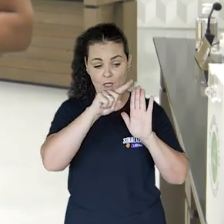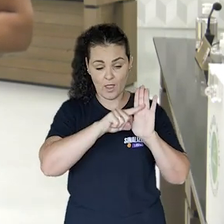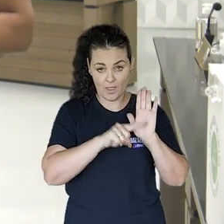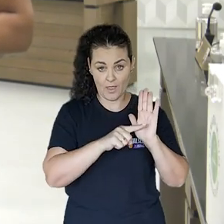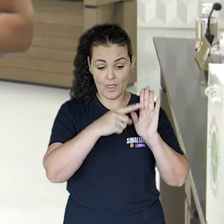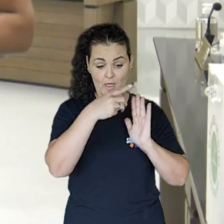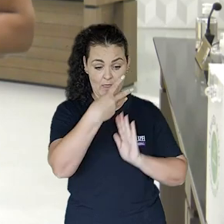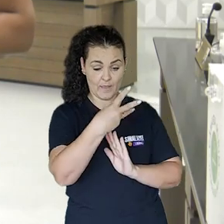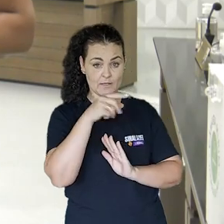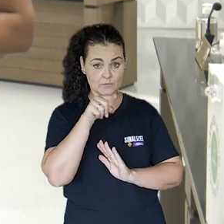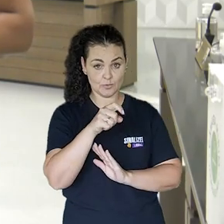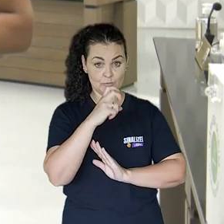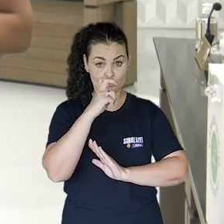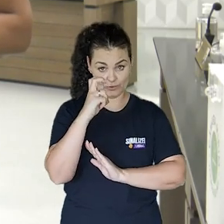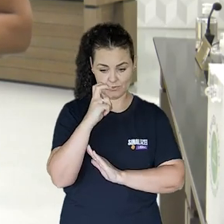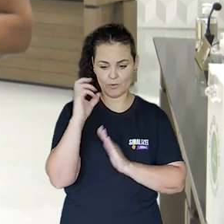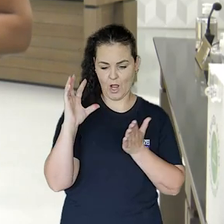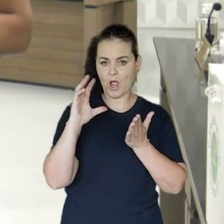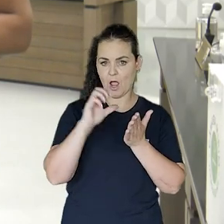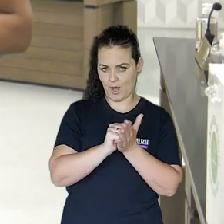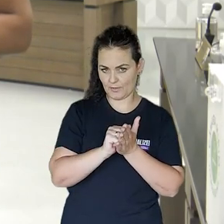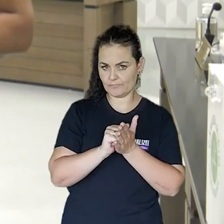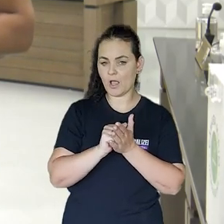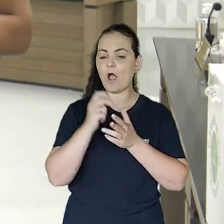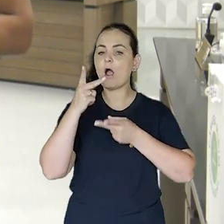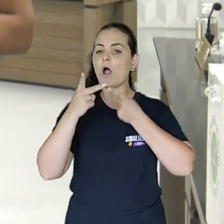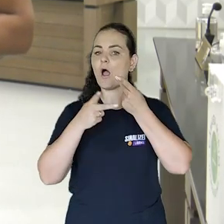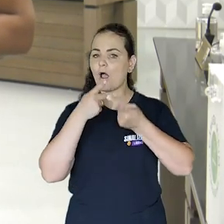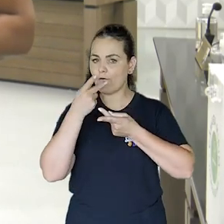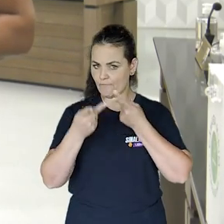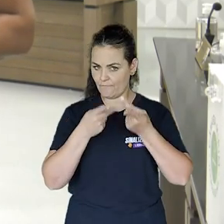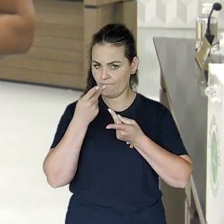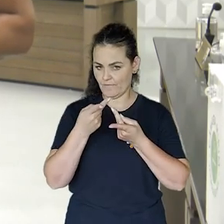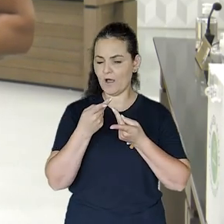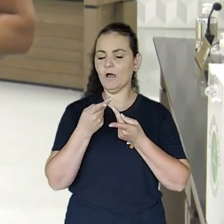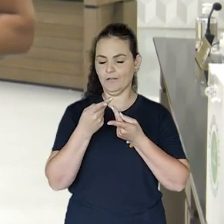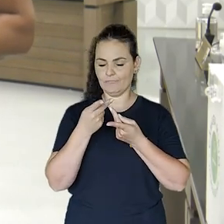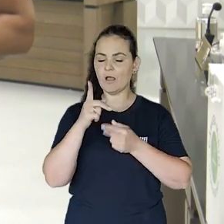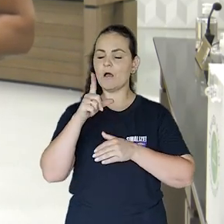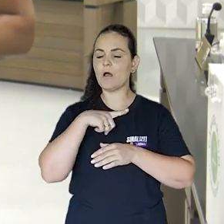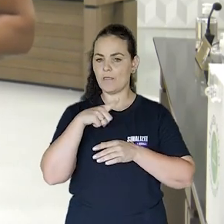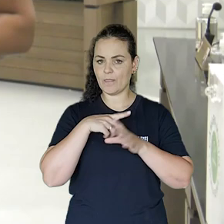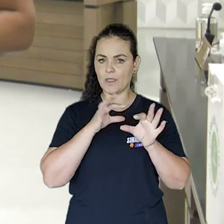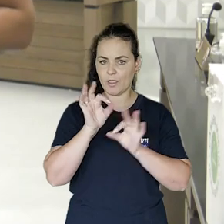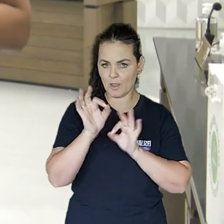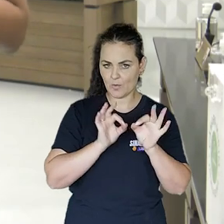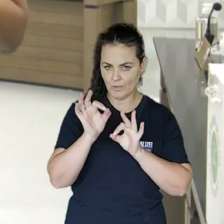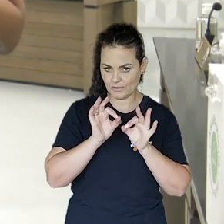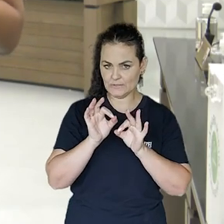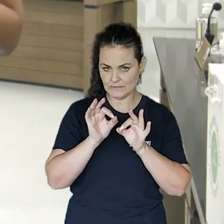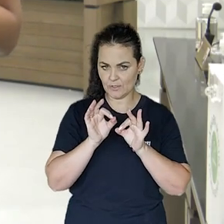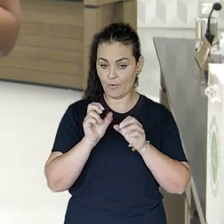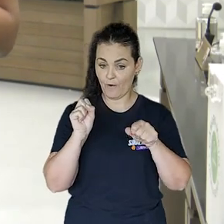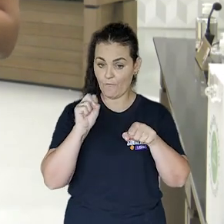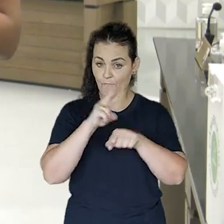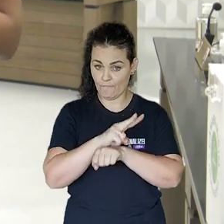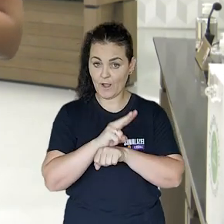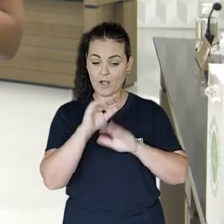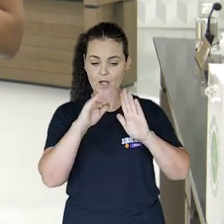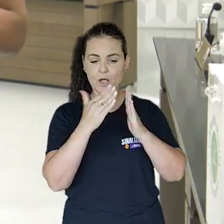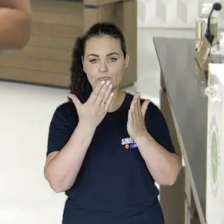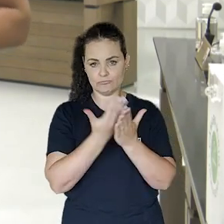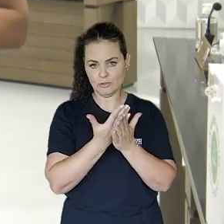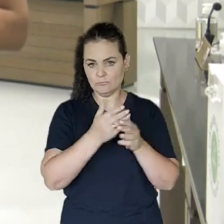né, de inscrição, nós temos uma proporcionalidade de vagas por rede de ensino. Então, a composição